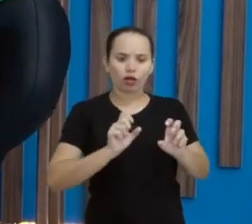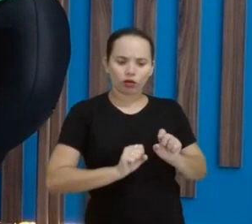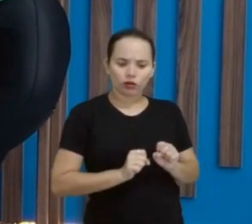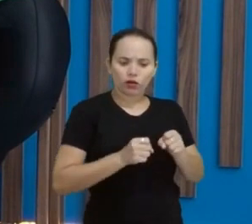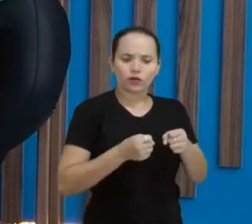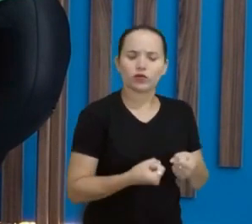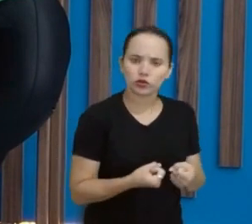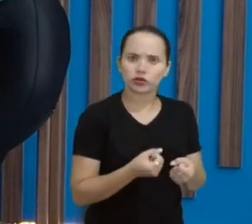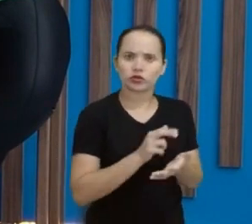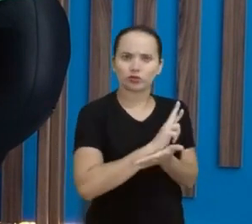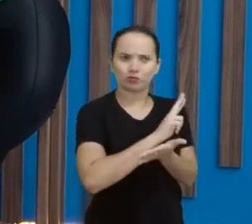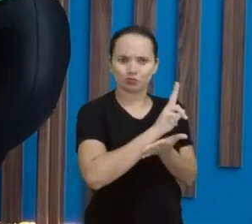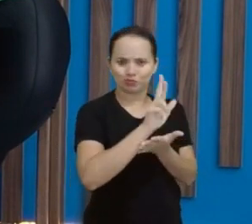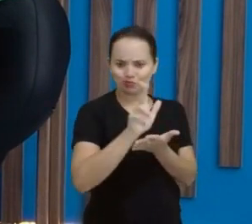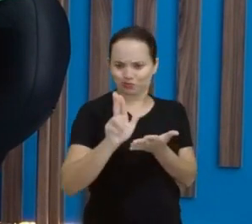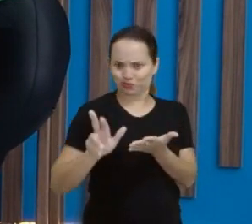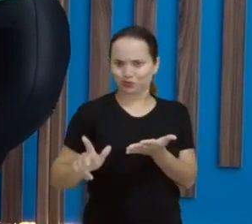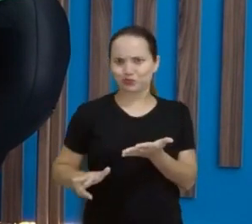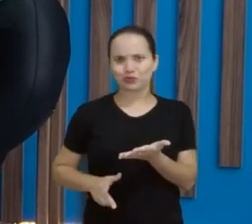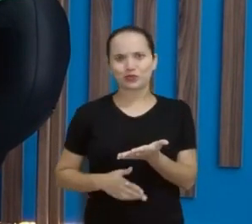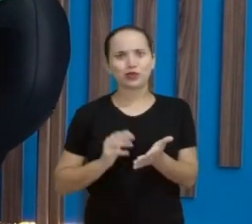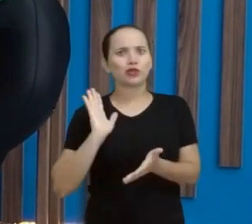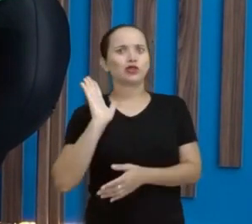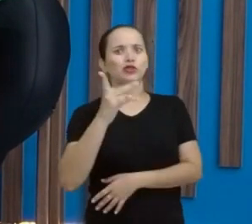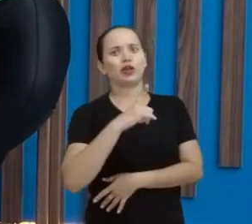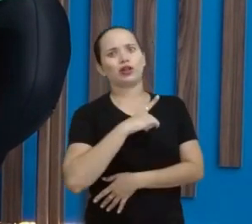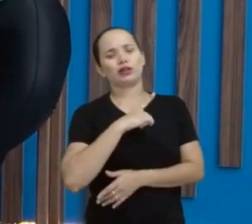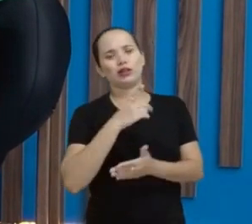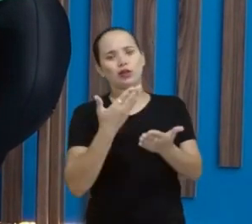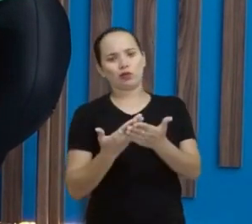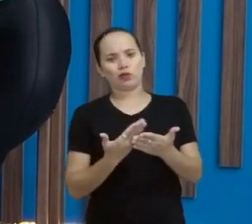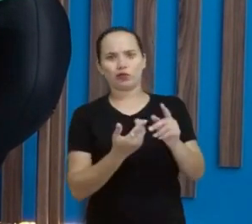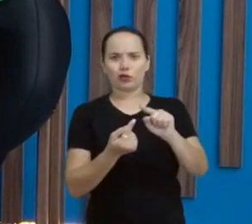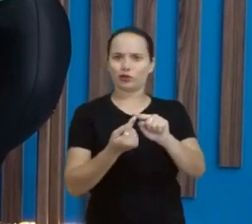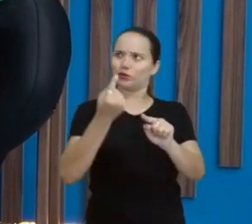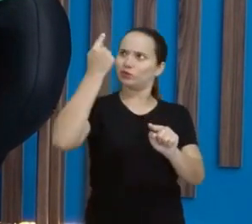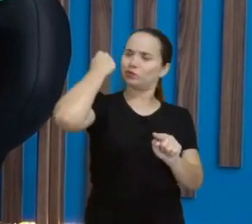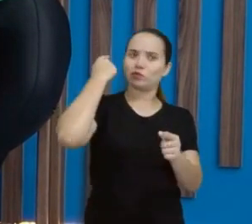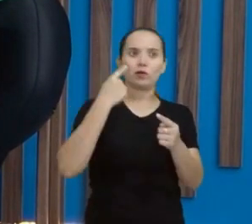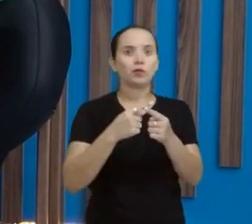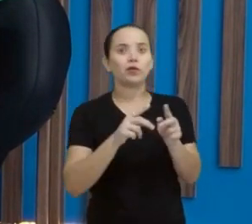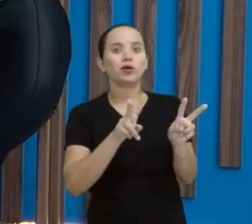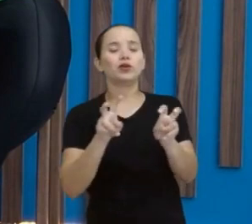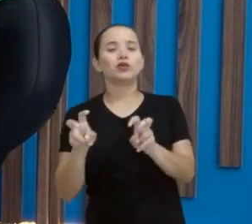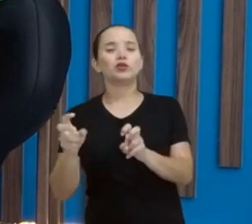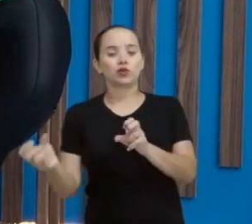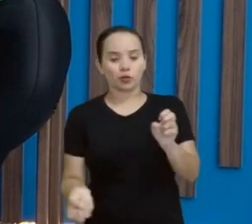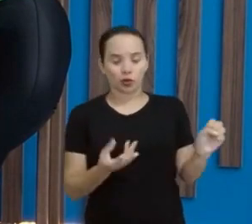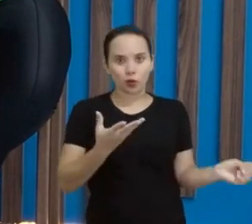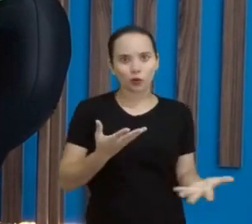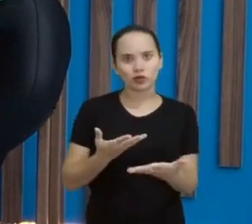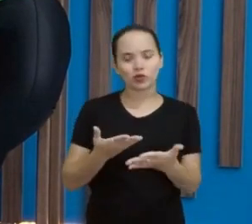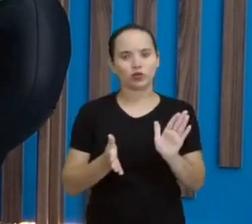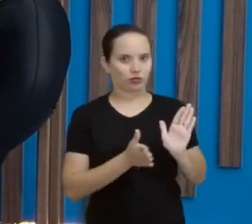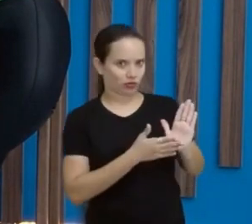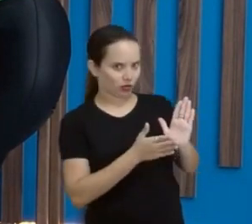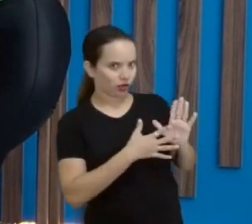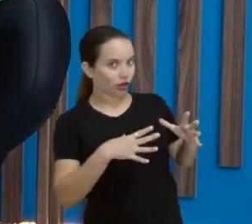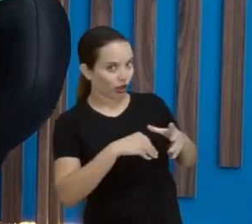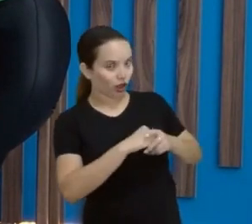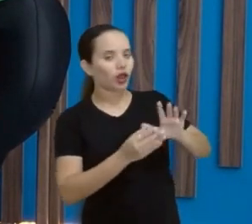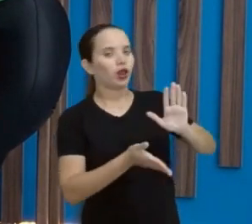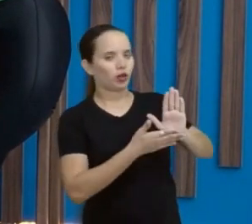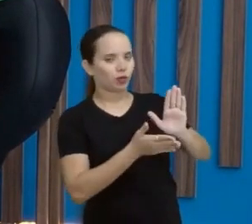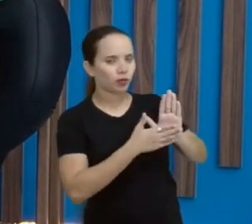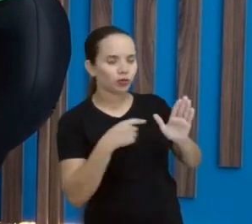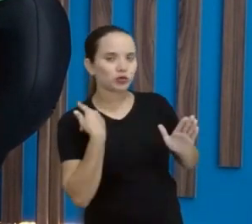um monte de coisa que a gente já trouxe em todas as aulas. Porque quando a gente fala da inovação, de acordo com essa proposta que a gente trouxe nas nossas